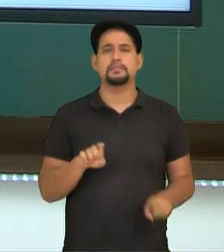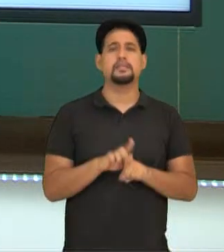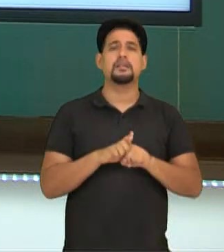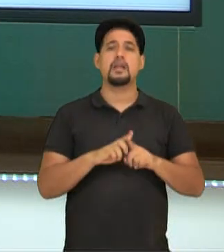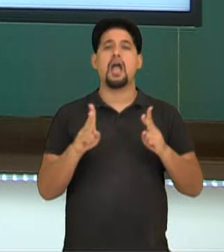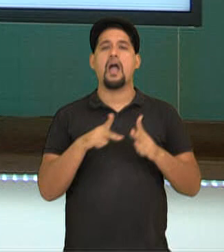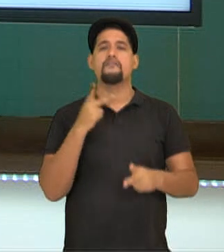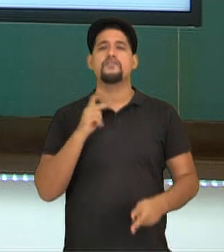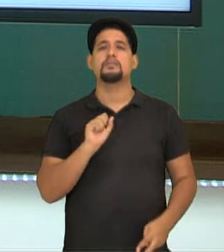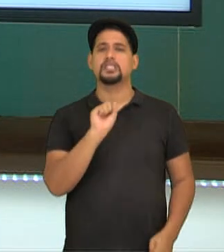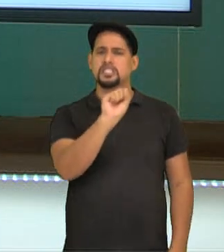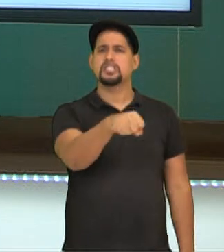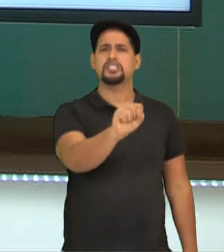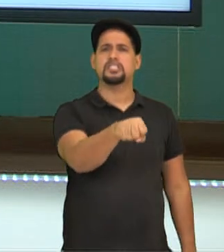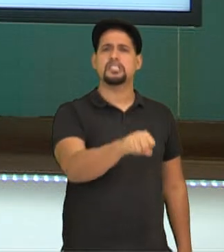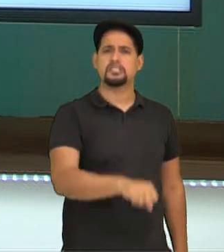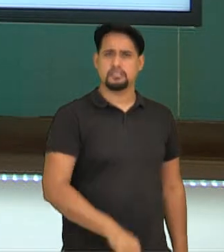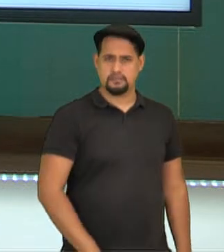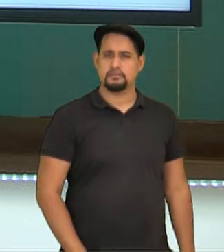Afirmação, sim.